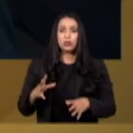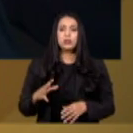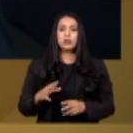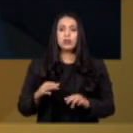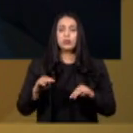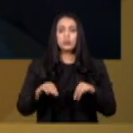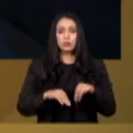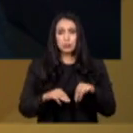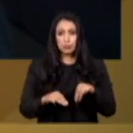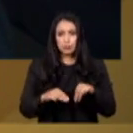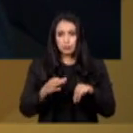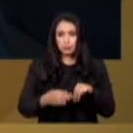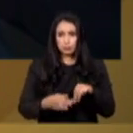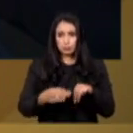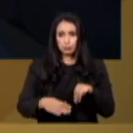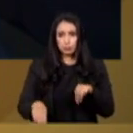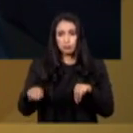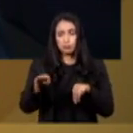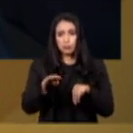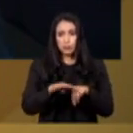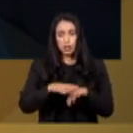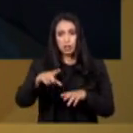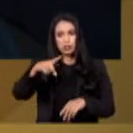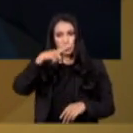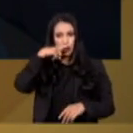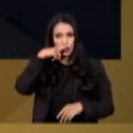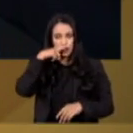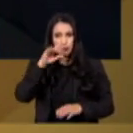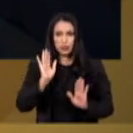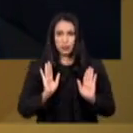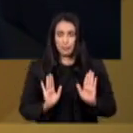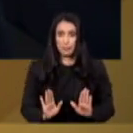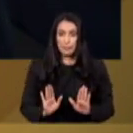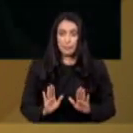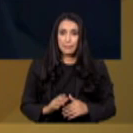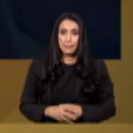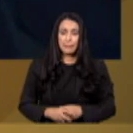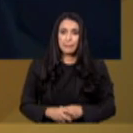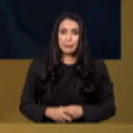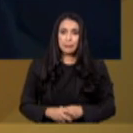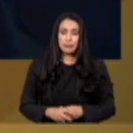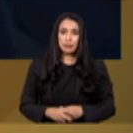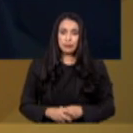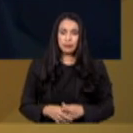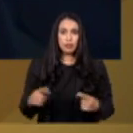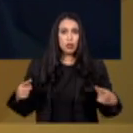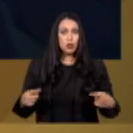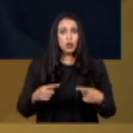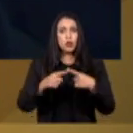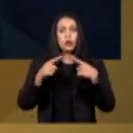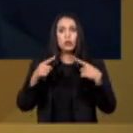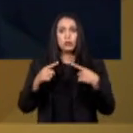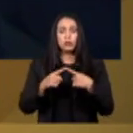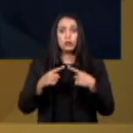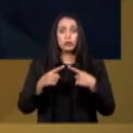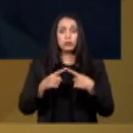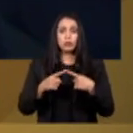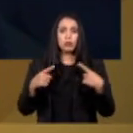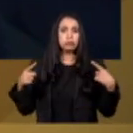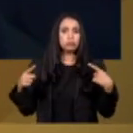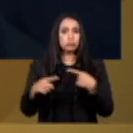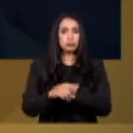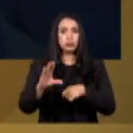edson fachin córneo é totalmente aí constitucionalidade do artigo